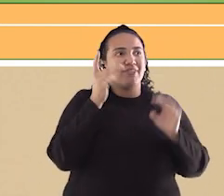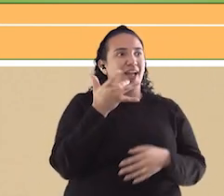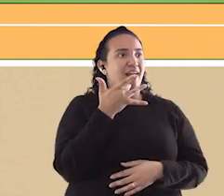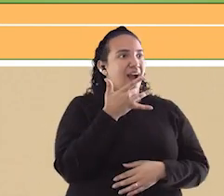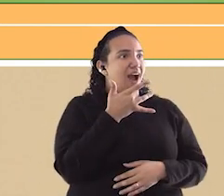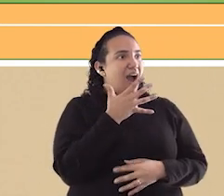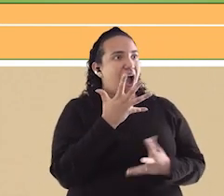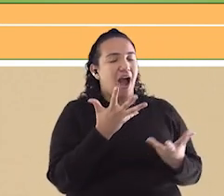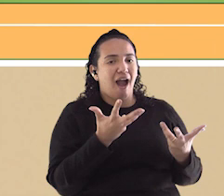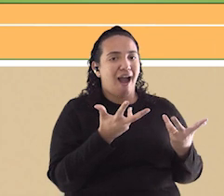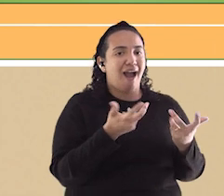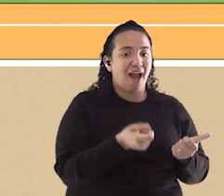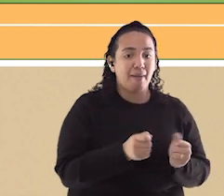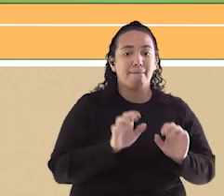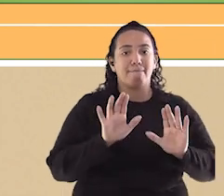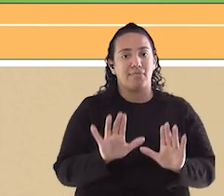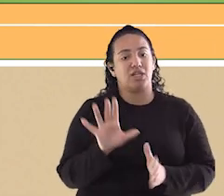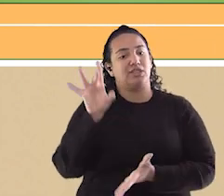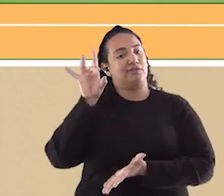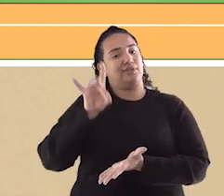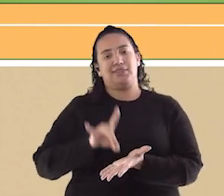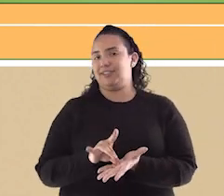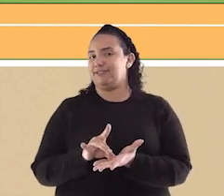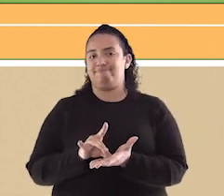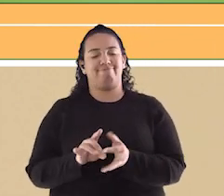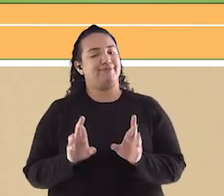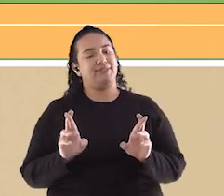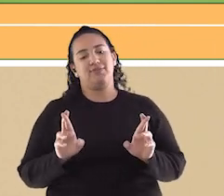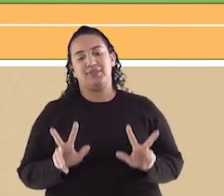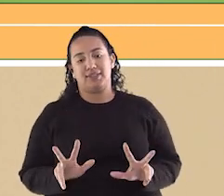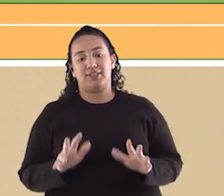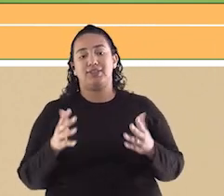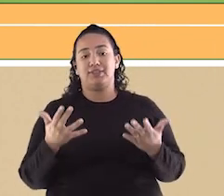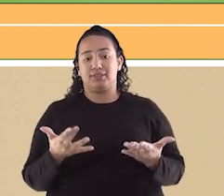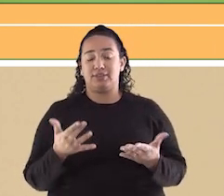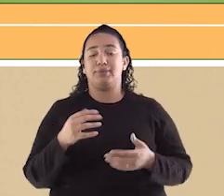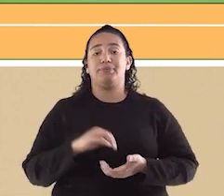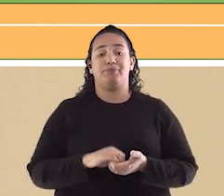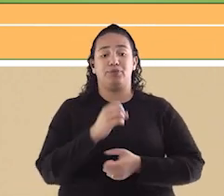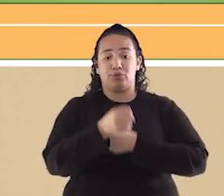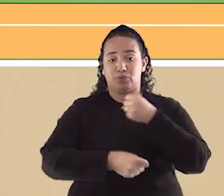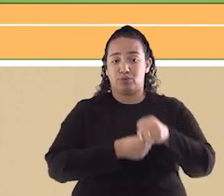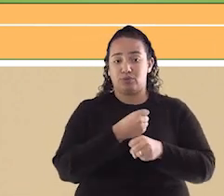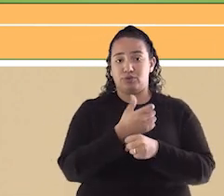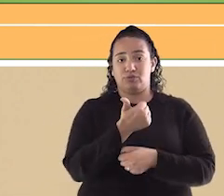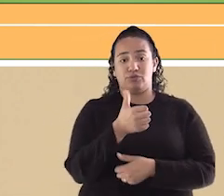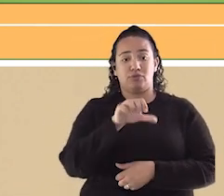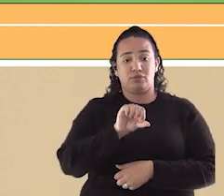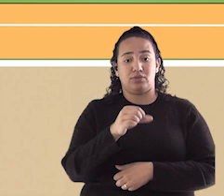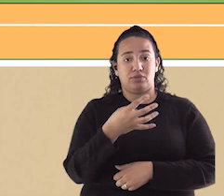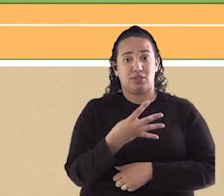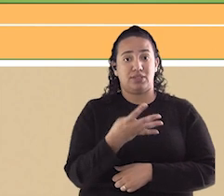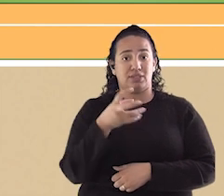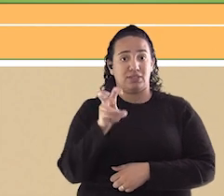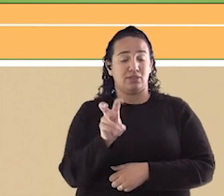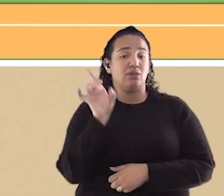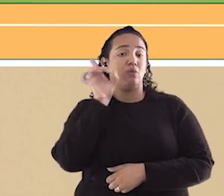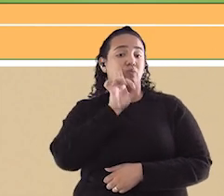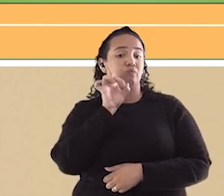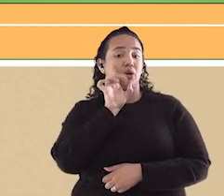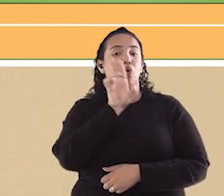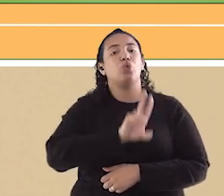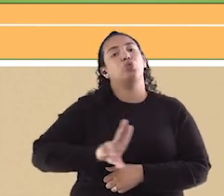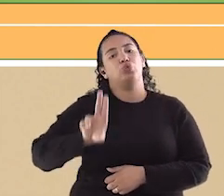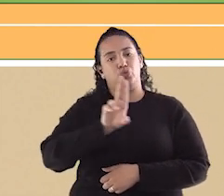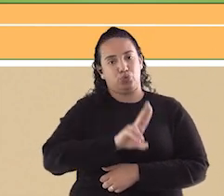nem tanto. Em 1945, já ao fim da Segunda Guerra Mundial, os Estados Unidos, pela primeira vez na história da humanidade,